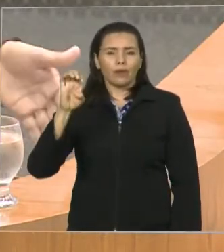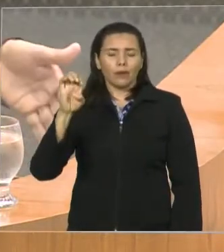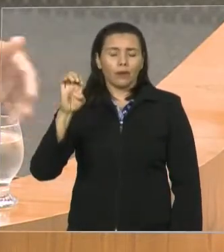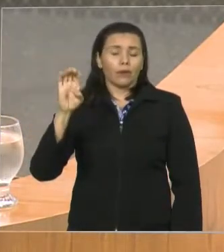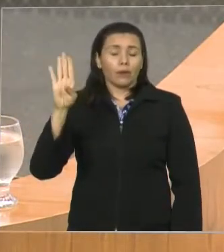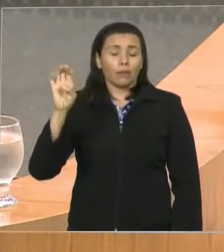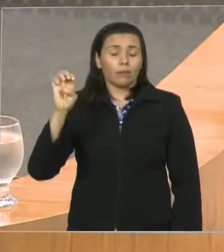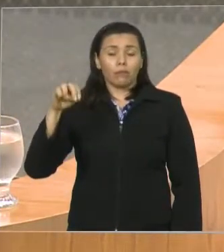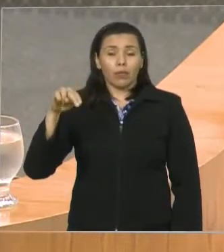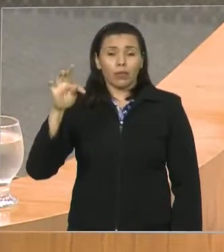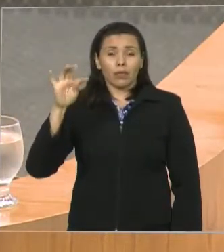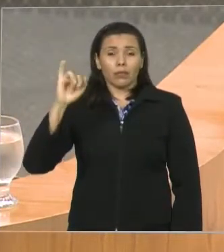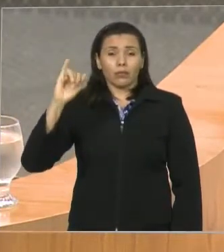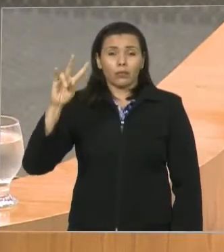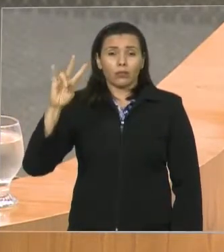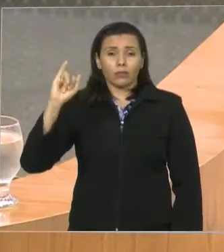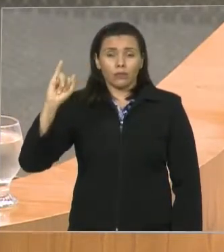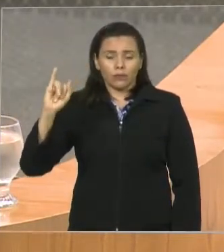ao concluir o meu pronunciamento,